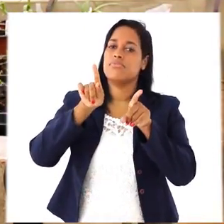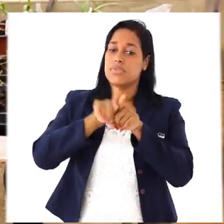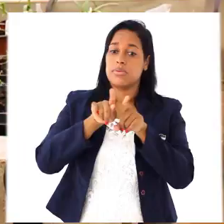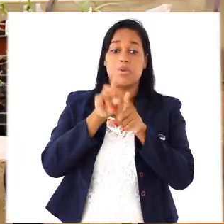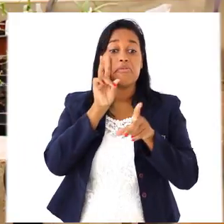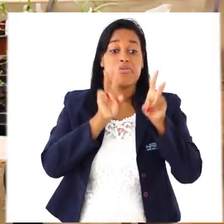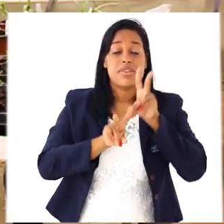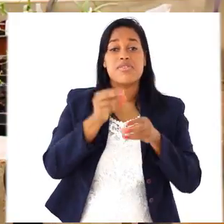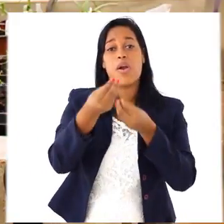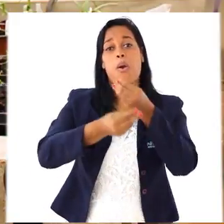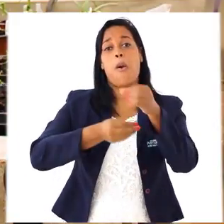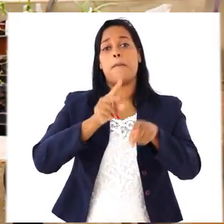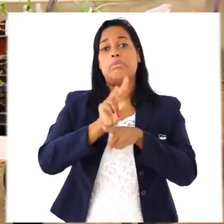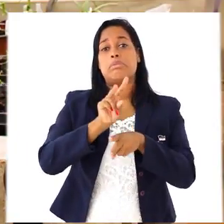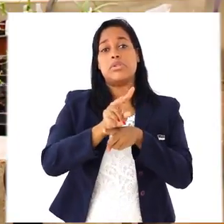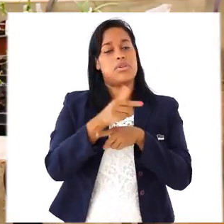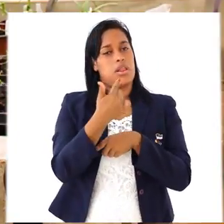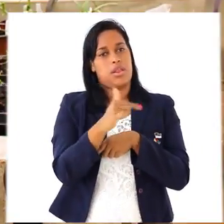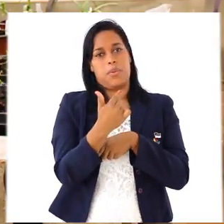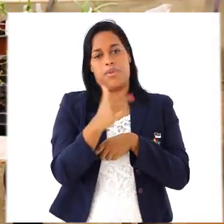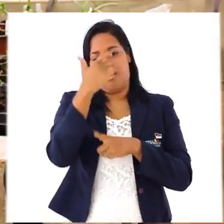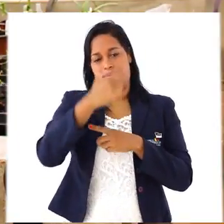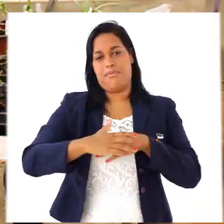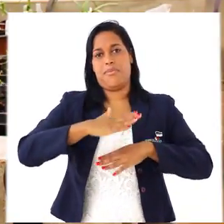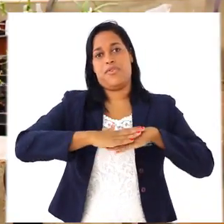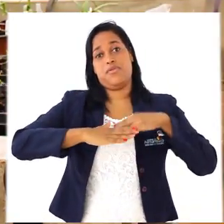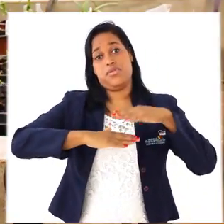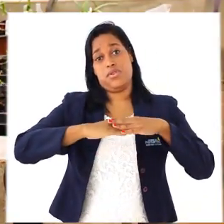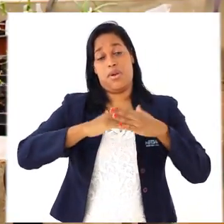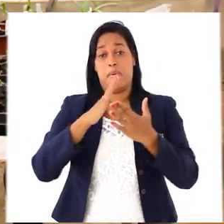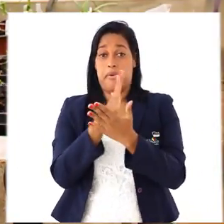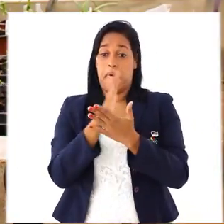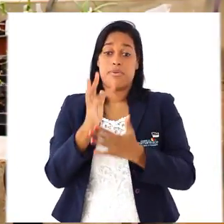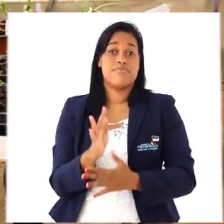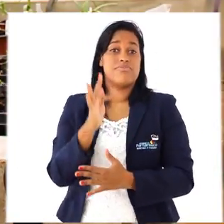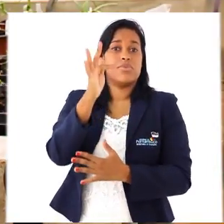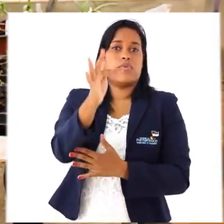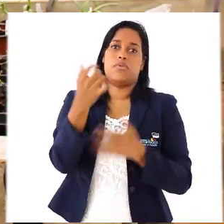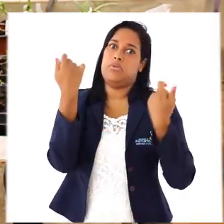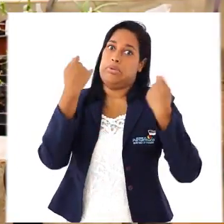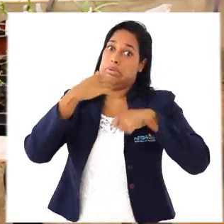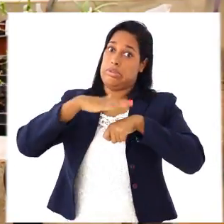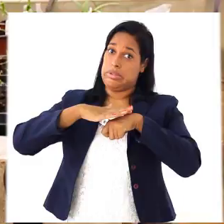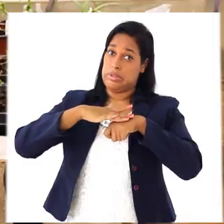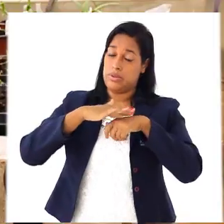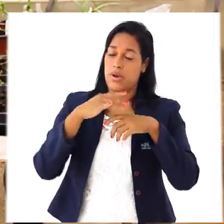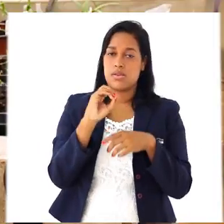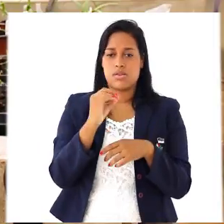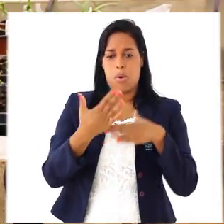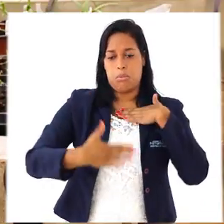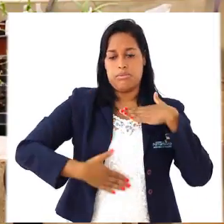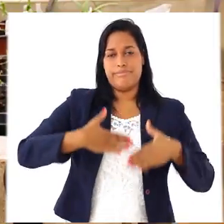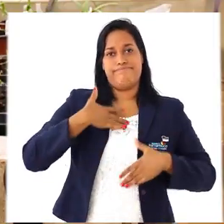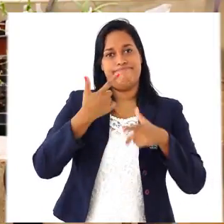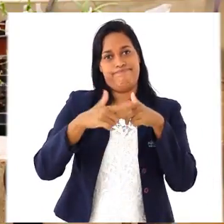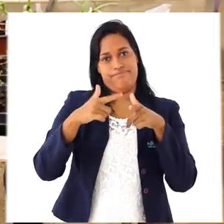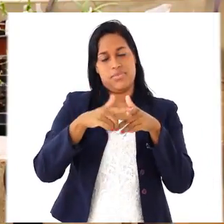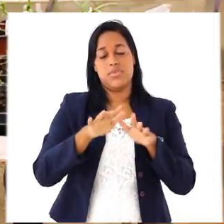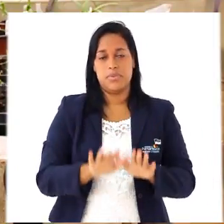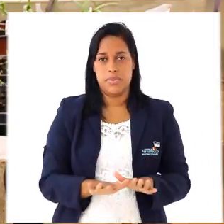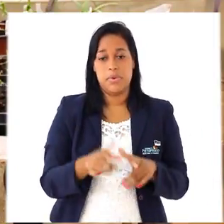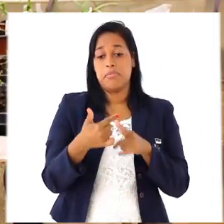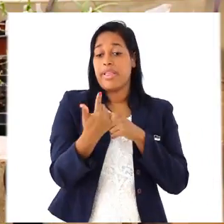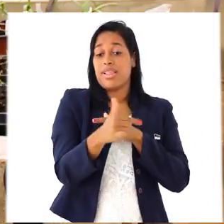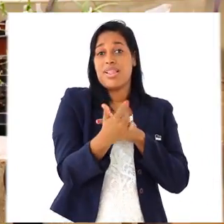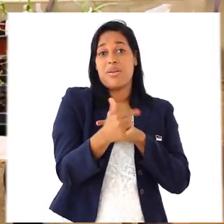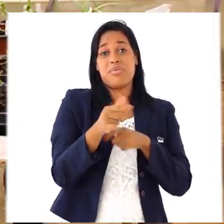sem o equipamento necessário. E boa parte deles, no futuro, vão adquirir uma doença ou uma lesão por causa disso. Porque eles não